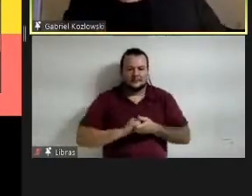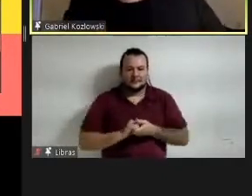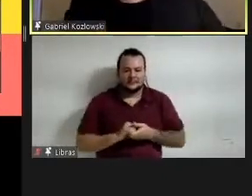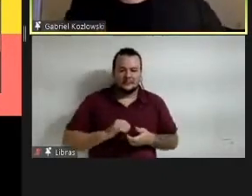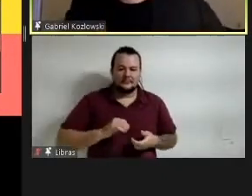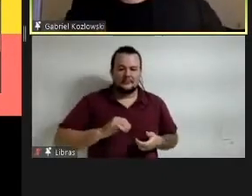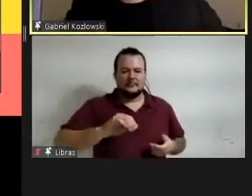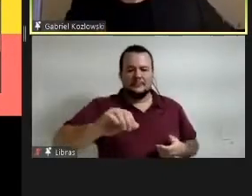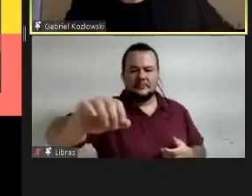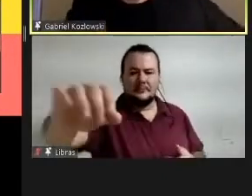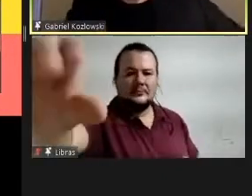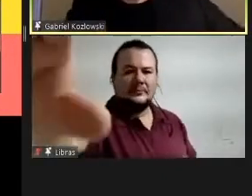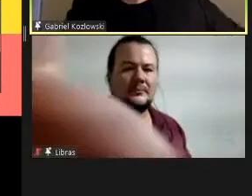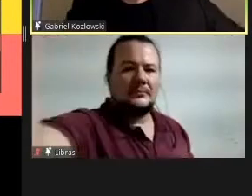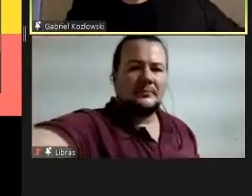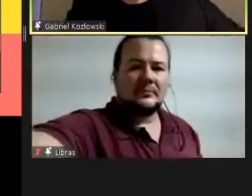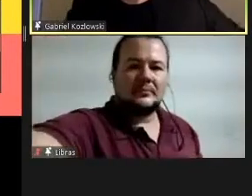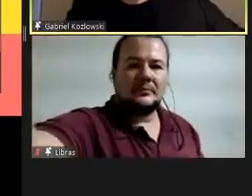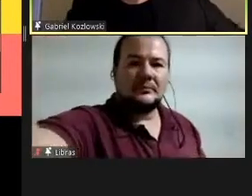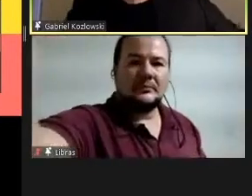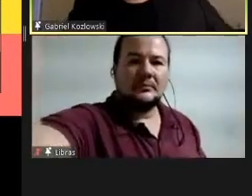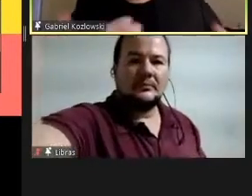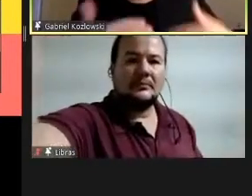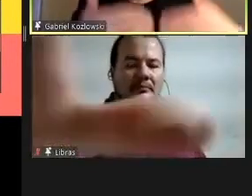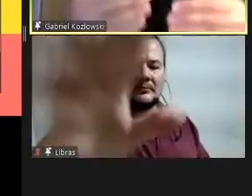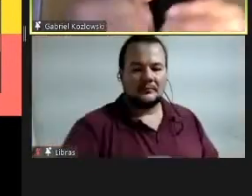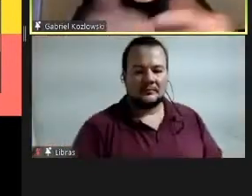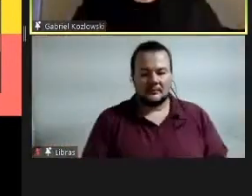que diversos autores hoje em dia estão tentando questionar